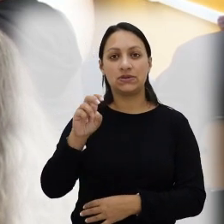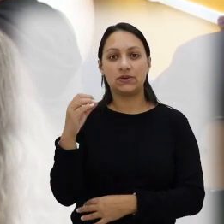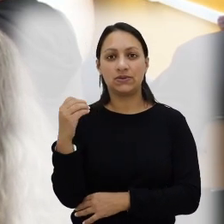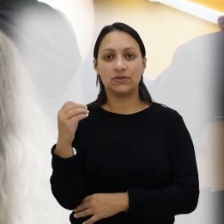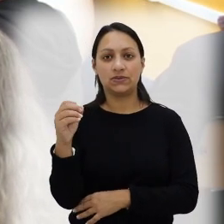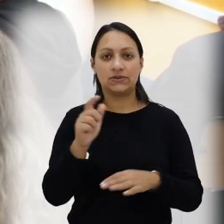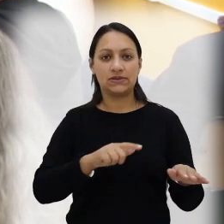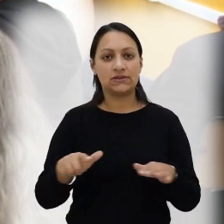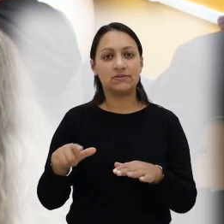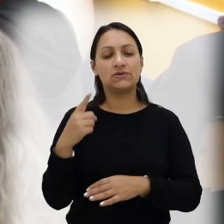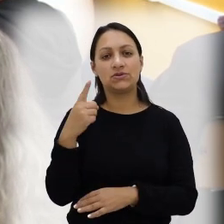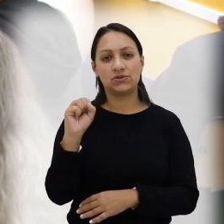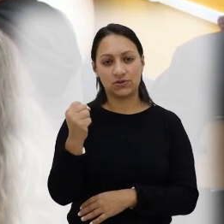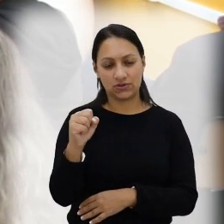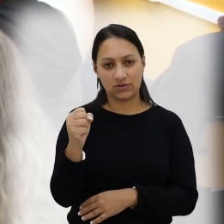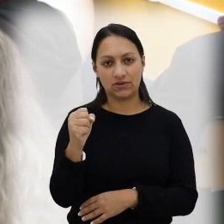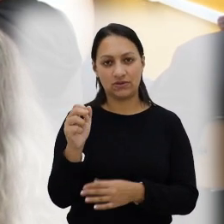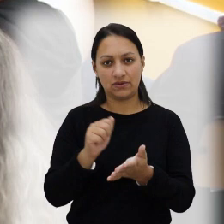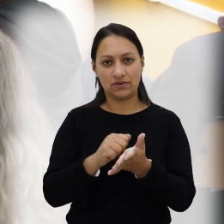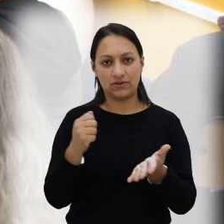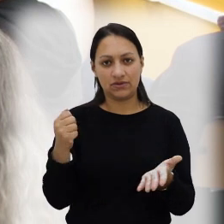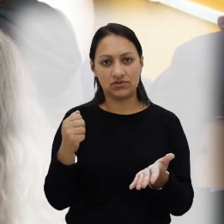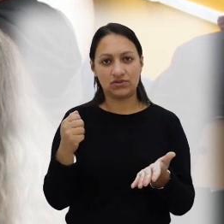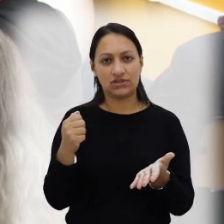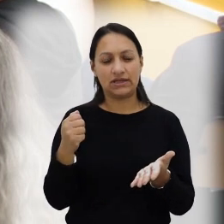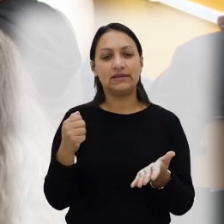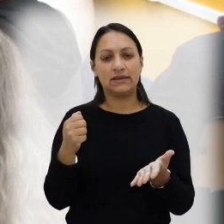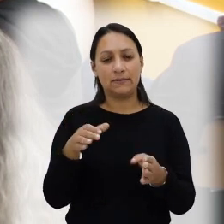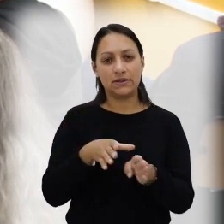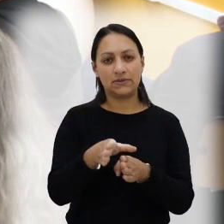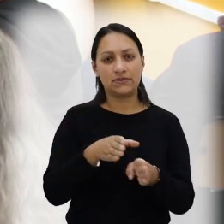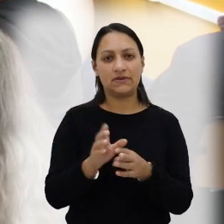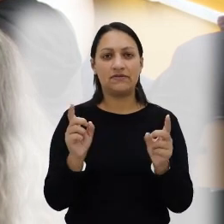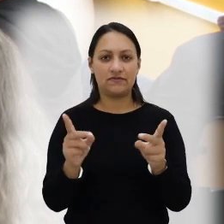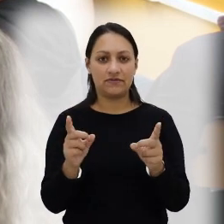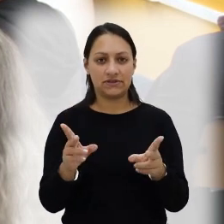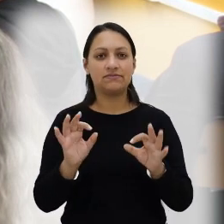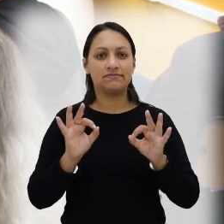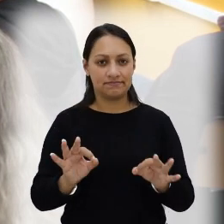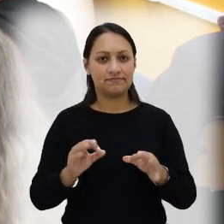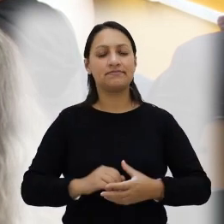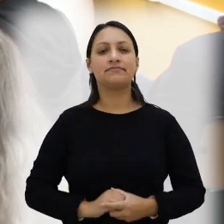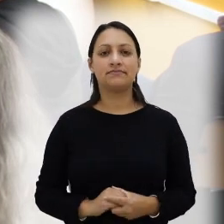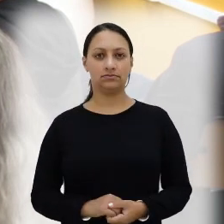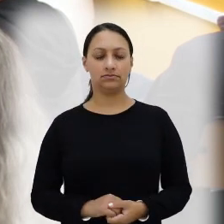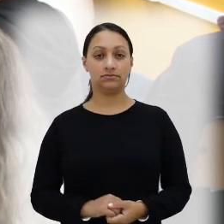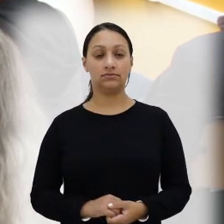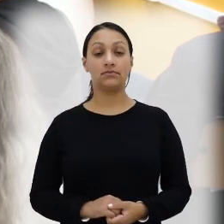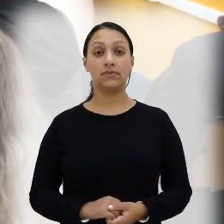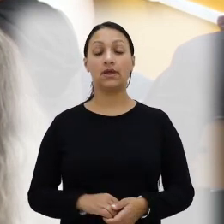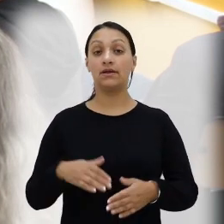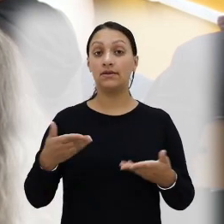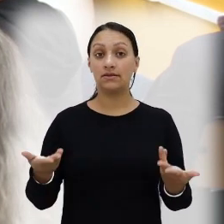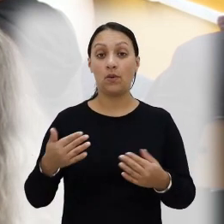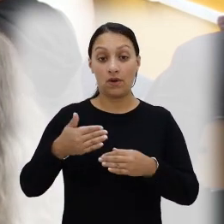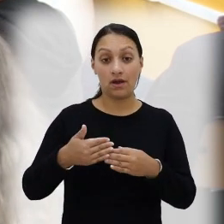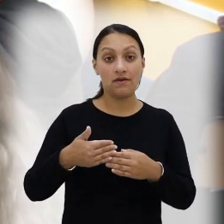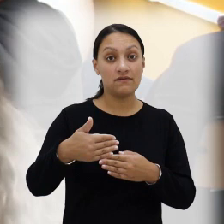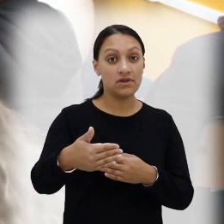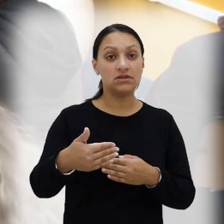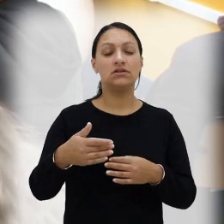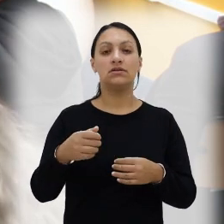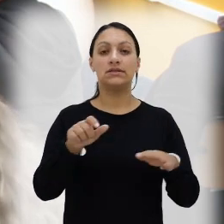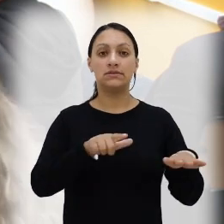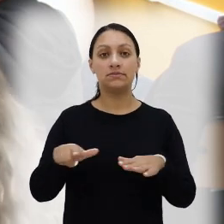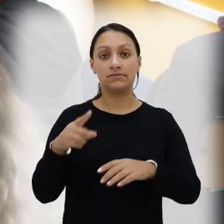na semana 18, com agenda de mentoria de vendas. Certo? E a gente avança, então, para a semana